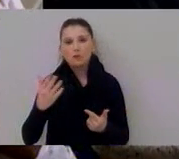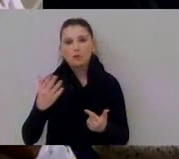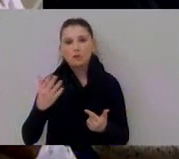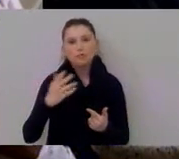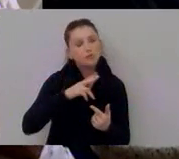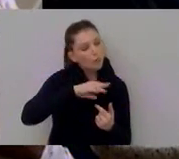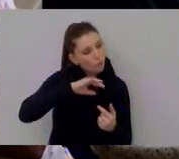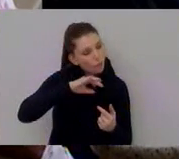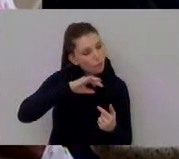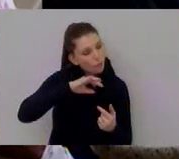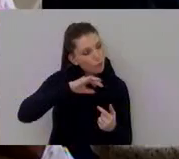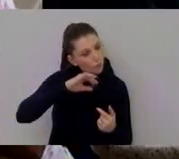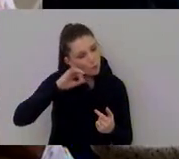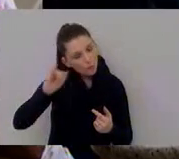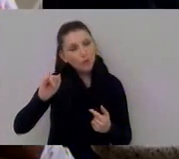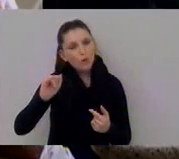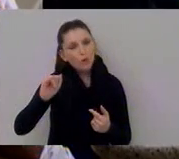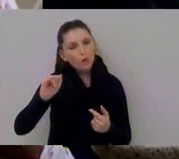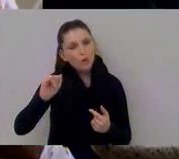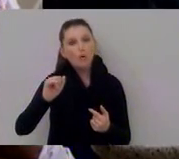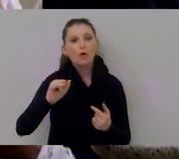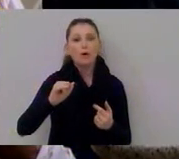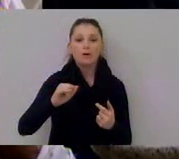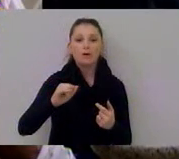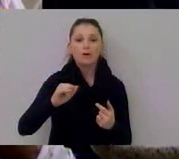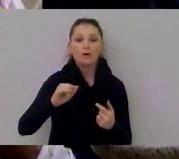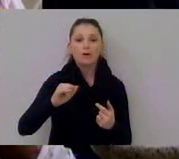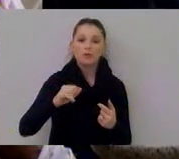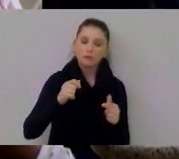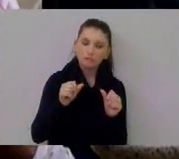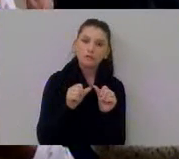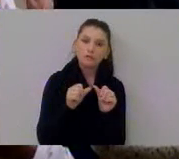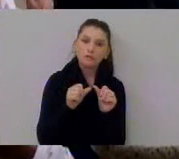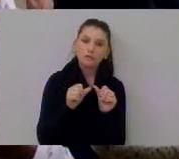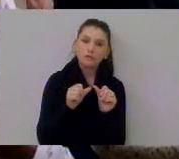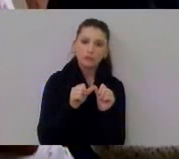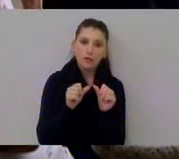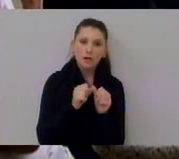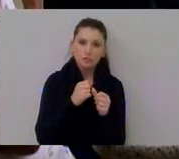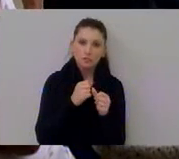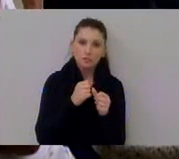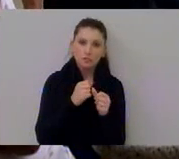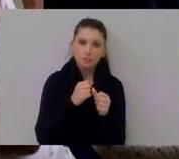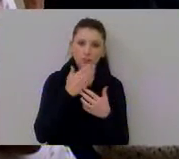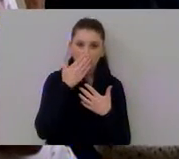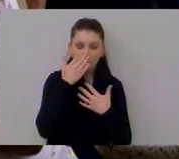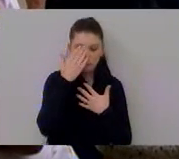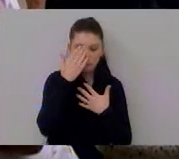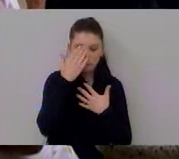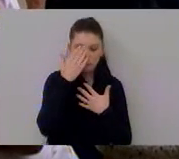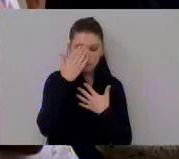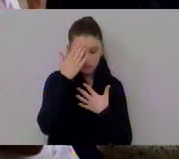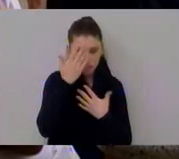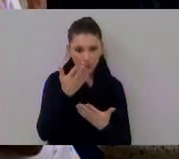que tudo aconteça de melhor. Tá? Obrigado pelo espaço.